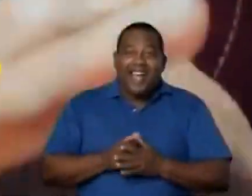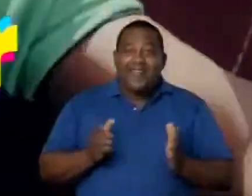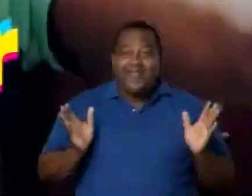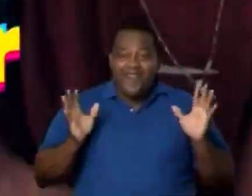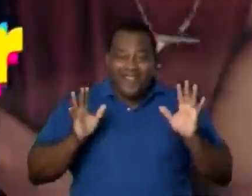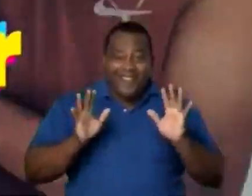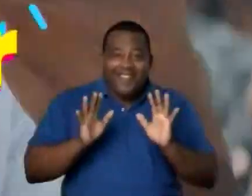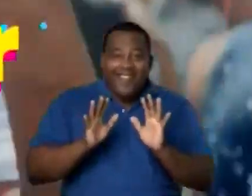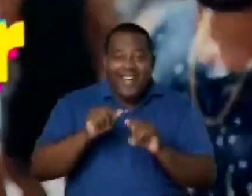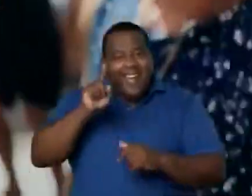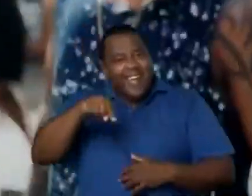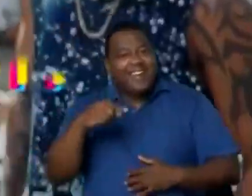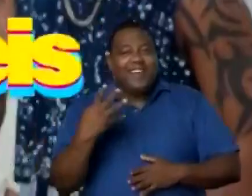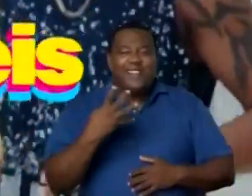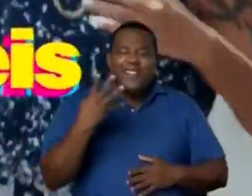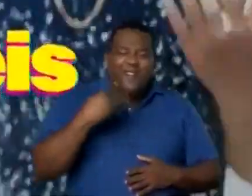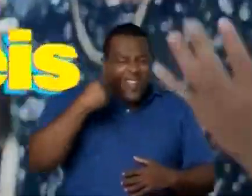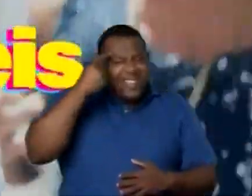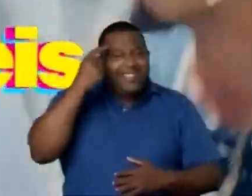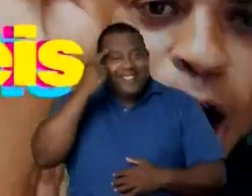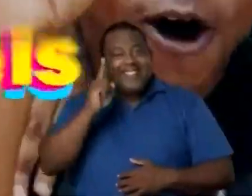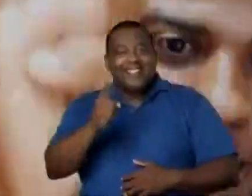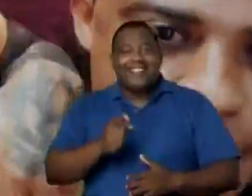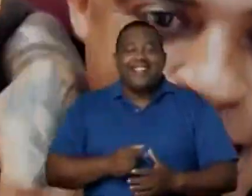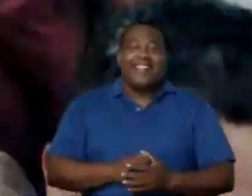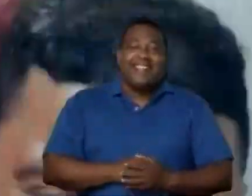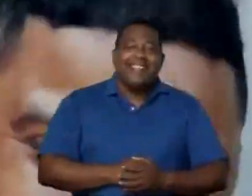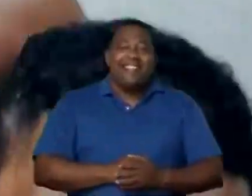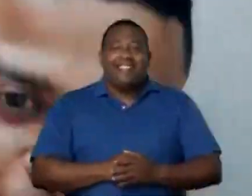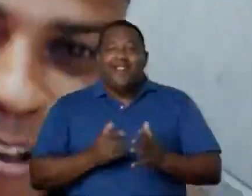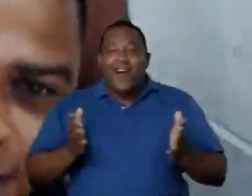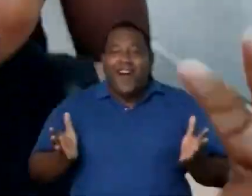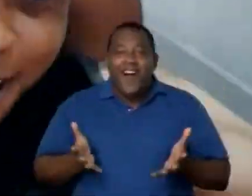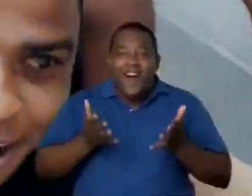É toda vida! É 44 na